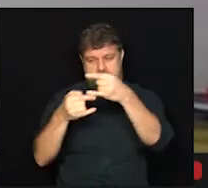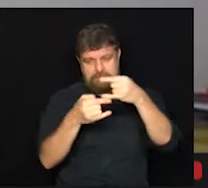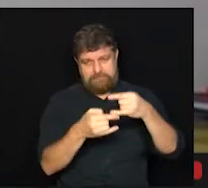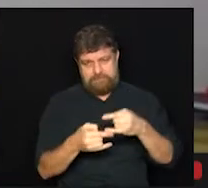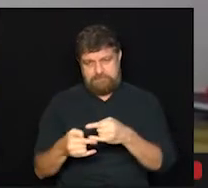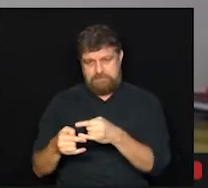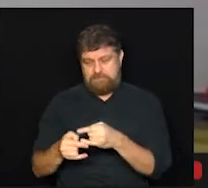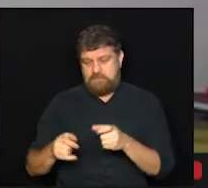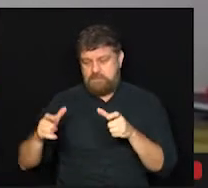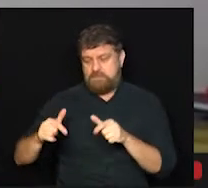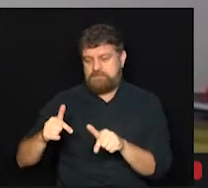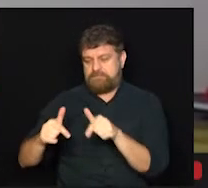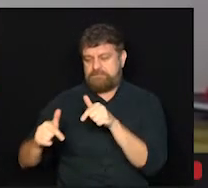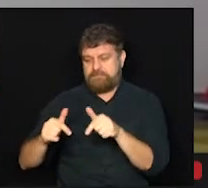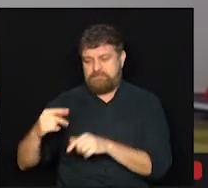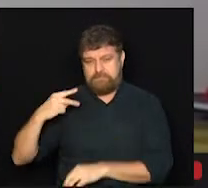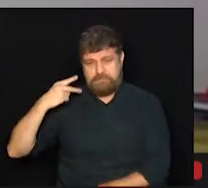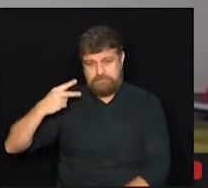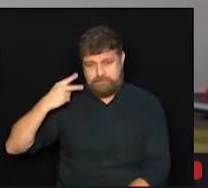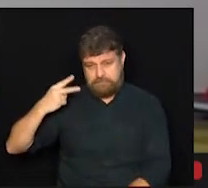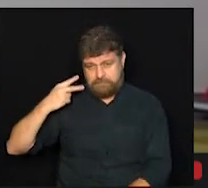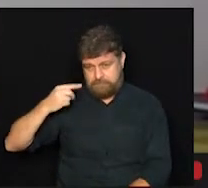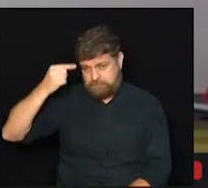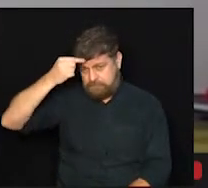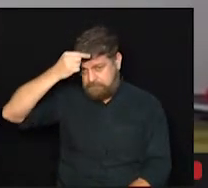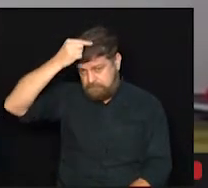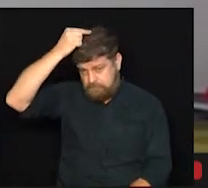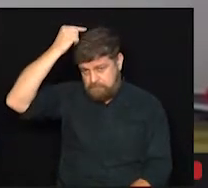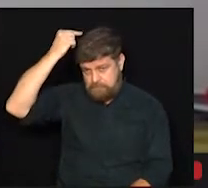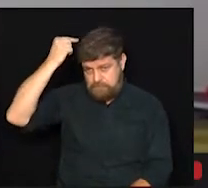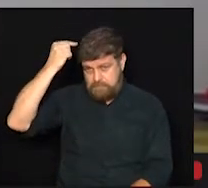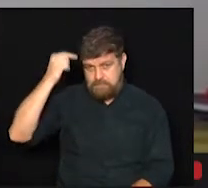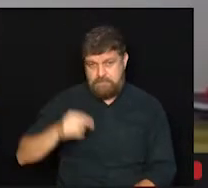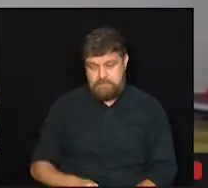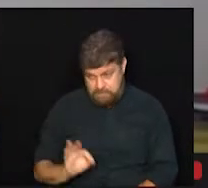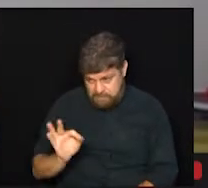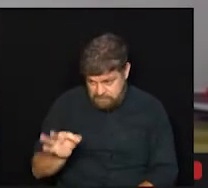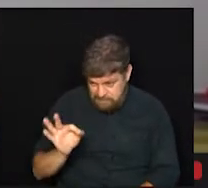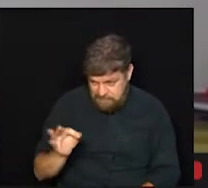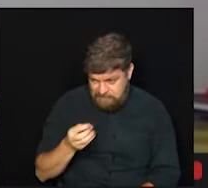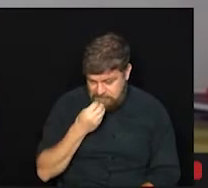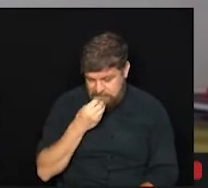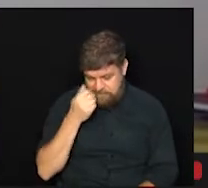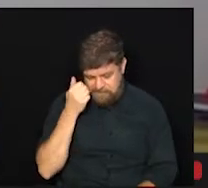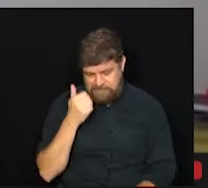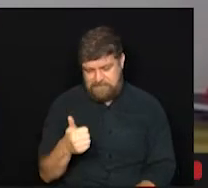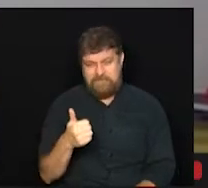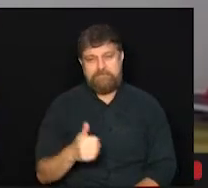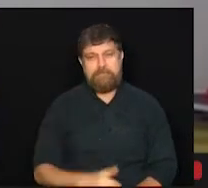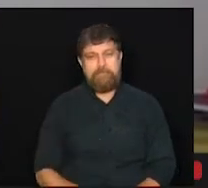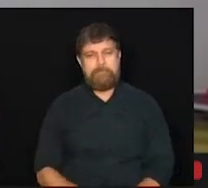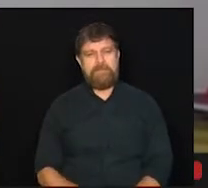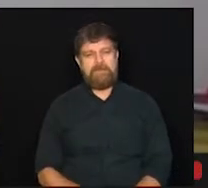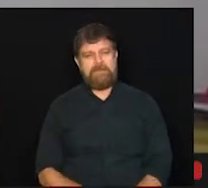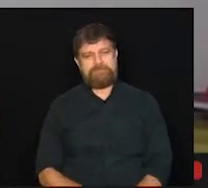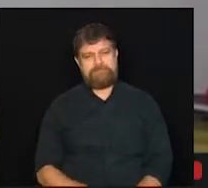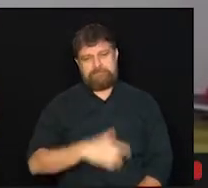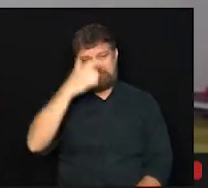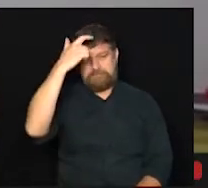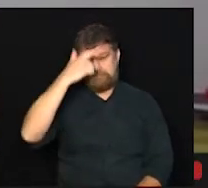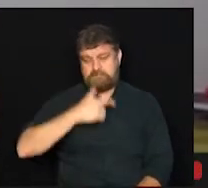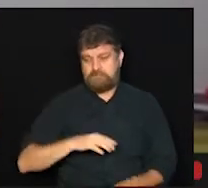vereador Paulo Gaspar, não é isso? Muito bem. Eu também fiquei